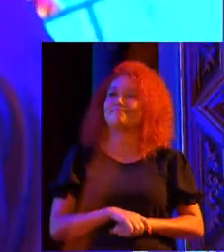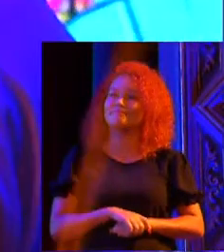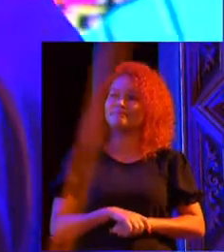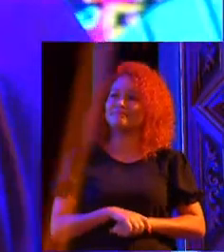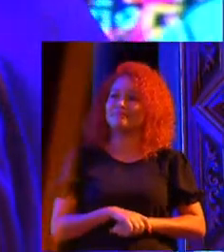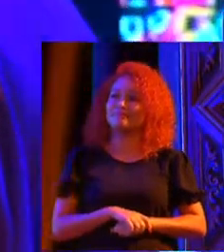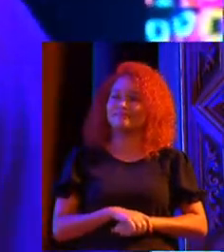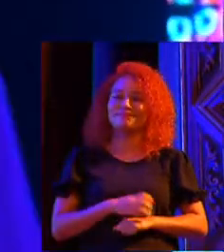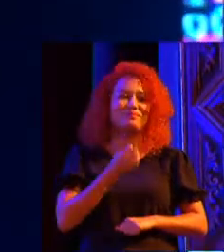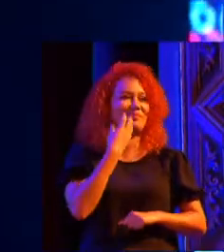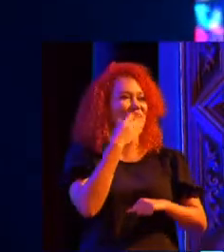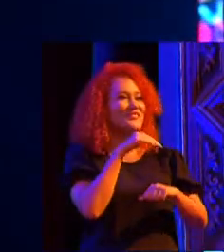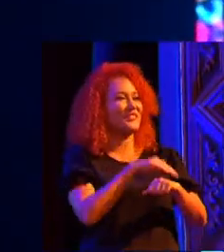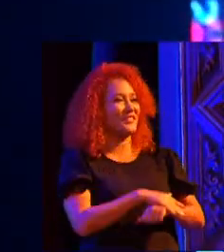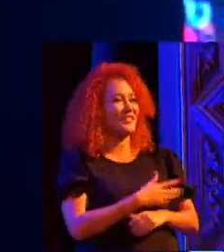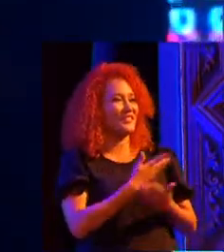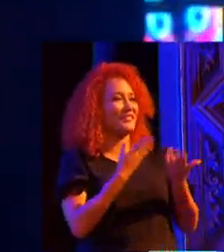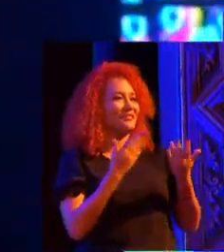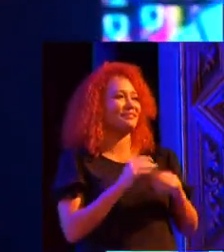Querido. Boa noite, pessoal.